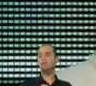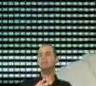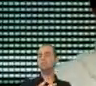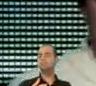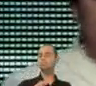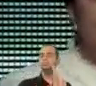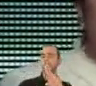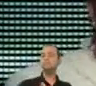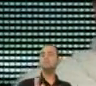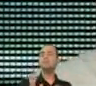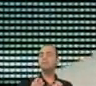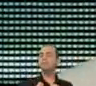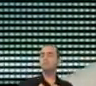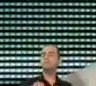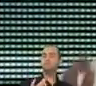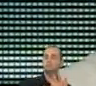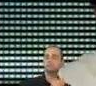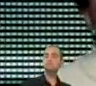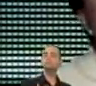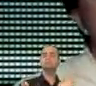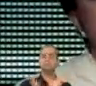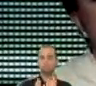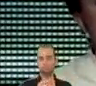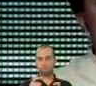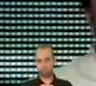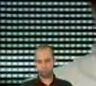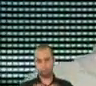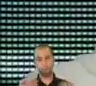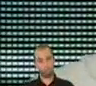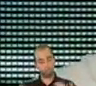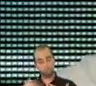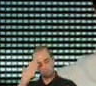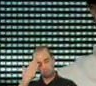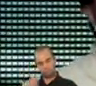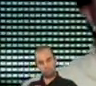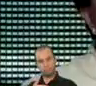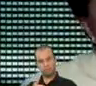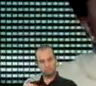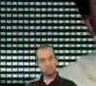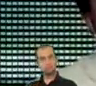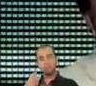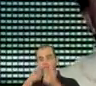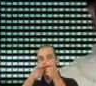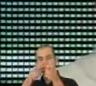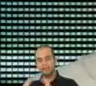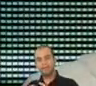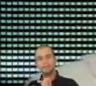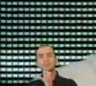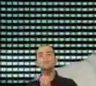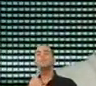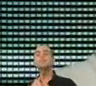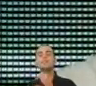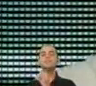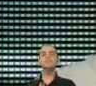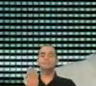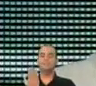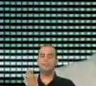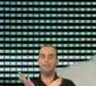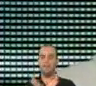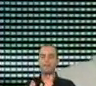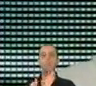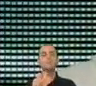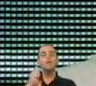população maior oferecer esse atendimento específico. Nessa área, eu particularmente tenho muito interesse